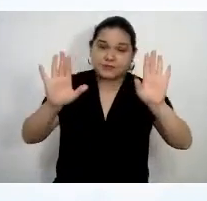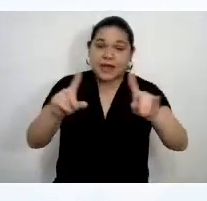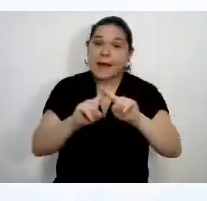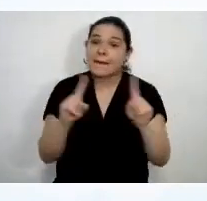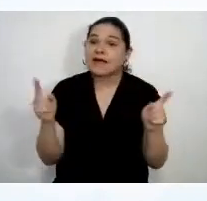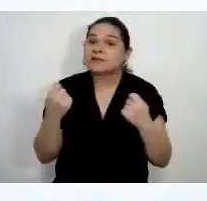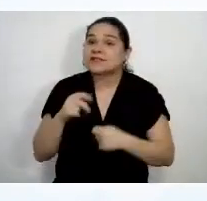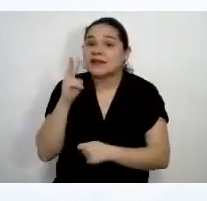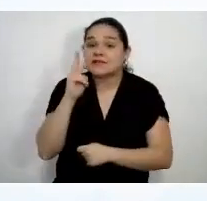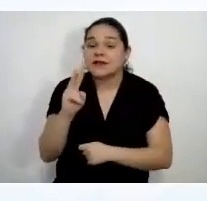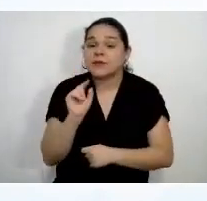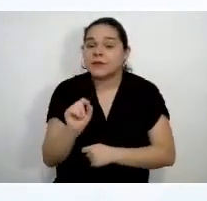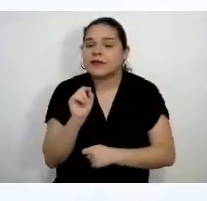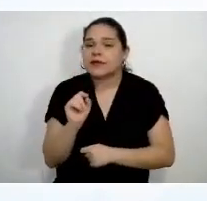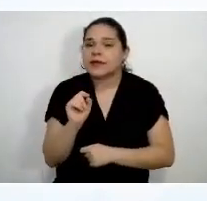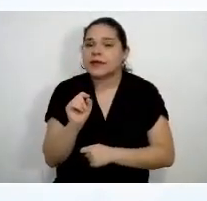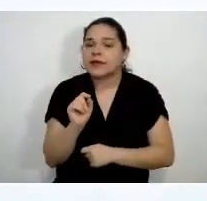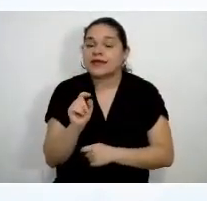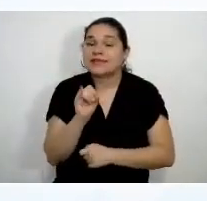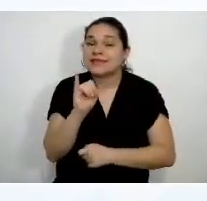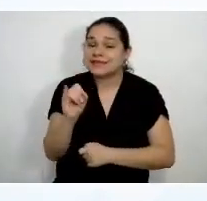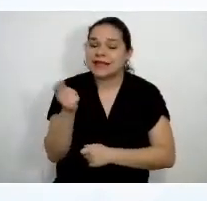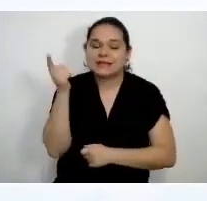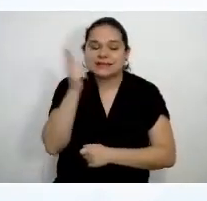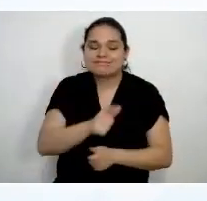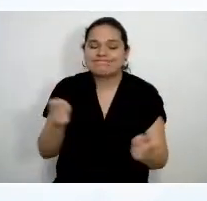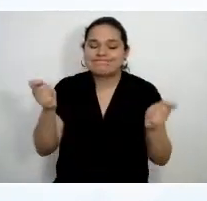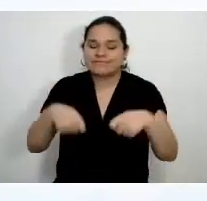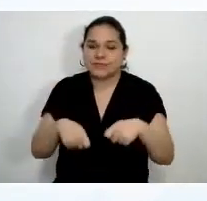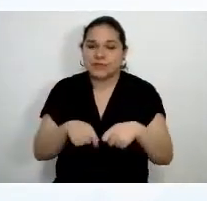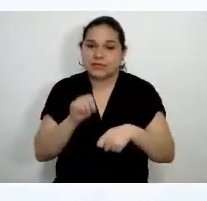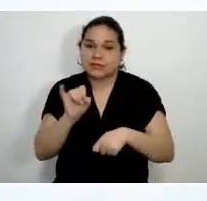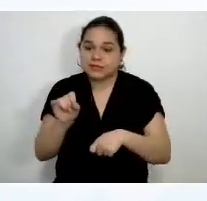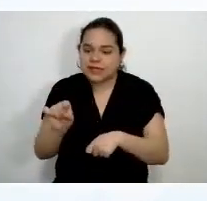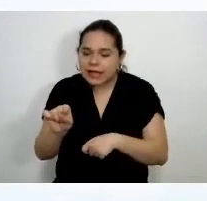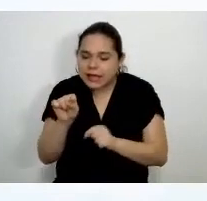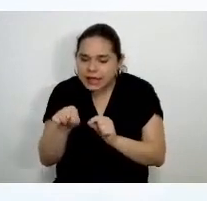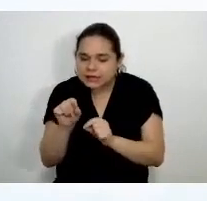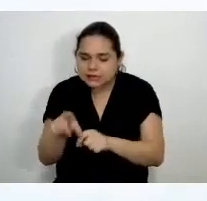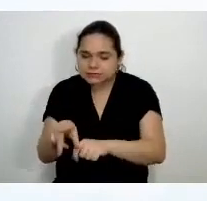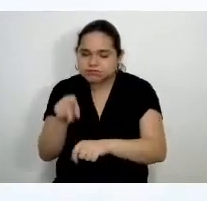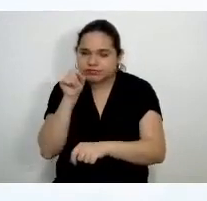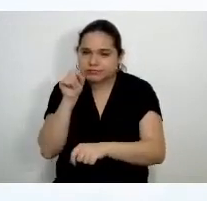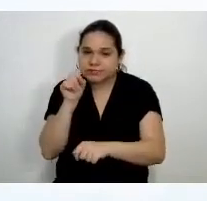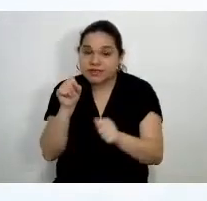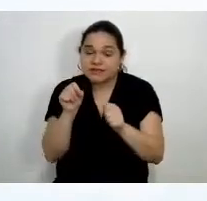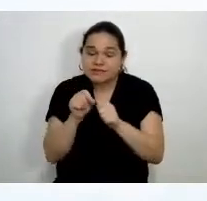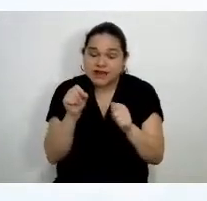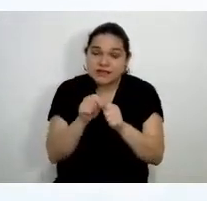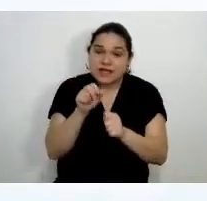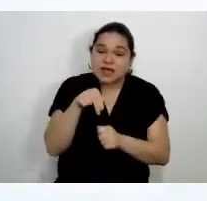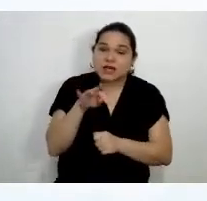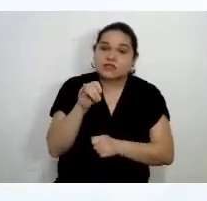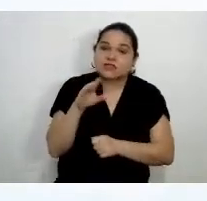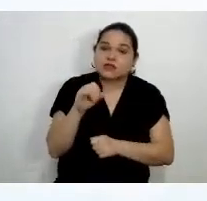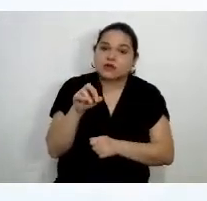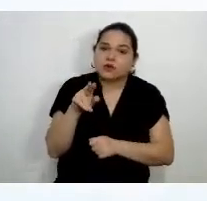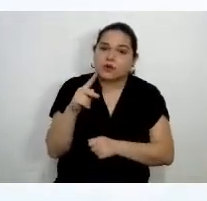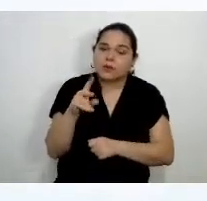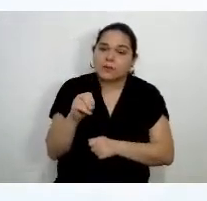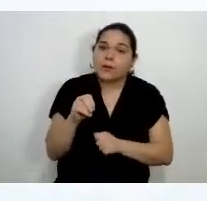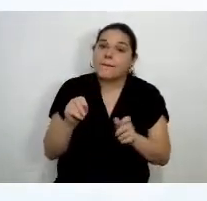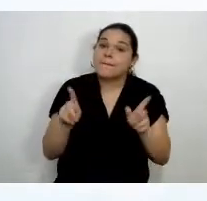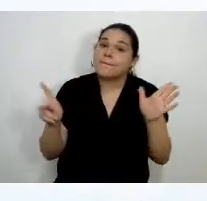eficácia? É a capacidade daquele pedacinho de vírus produzir anticorpos que sejam